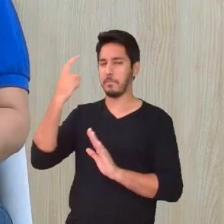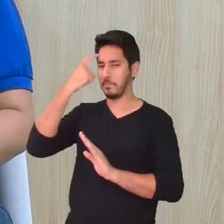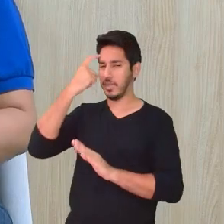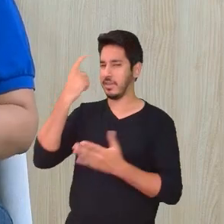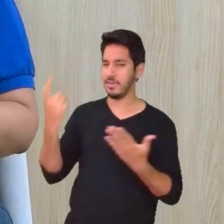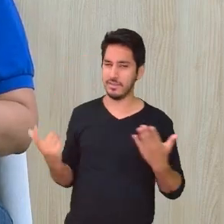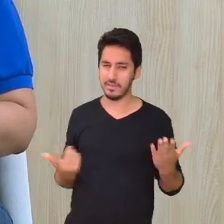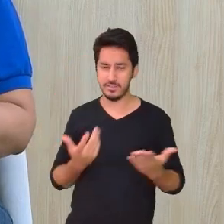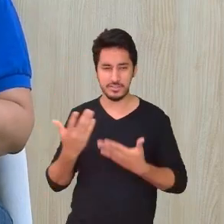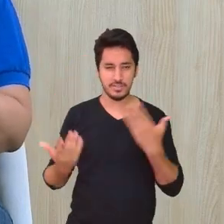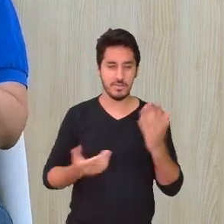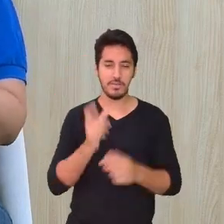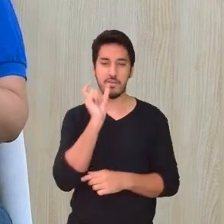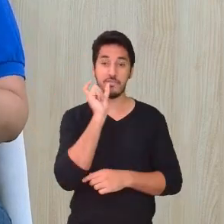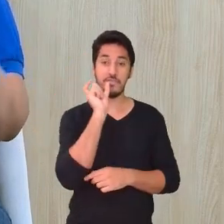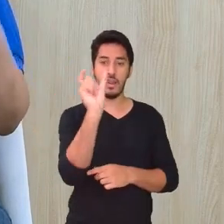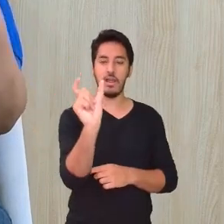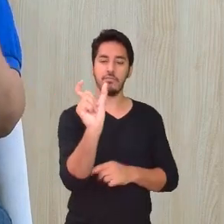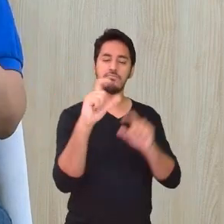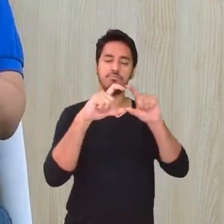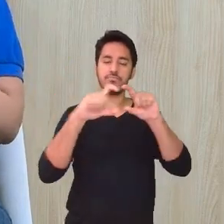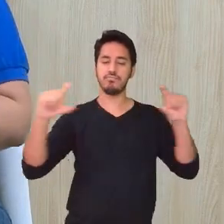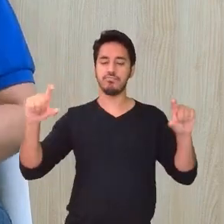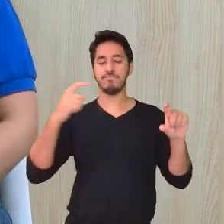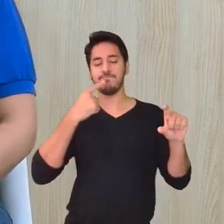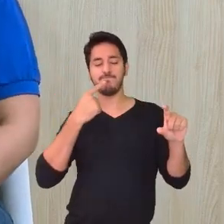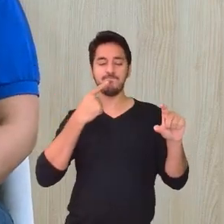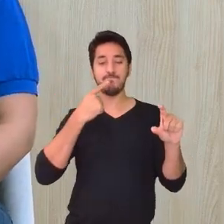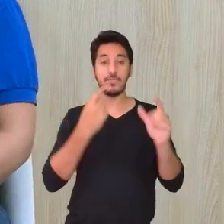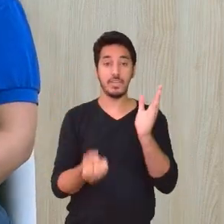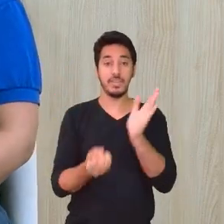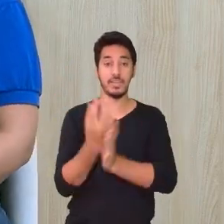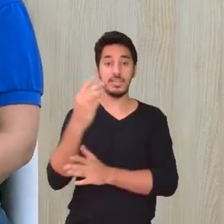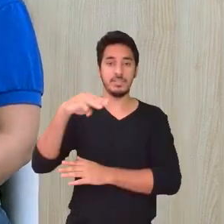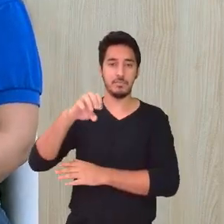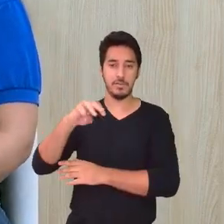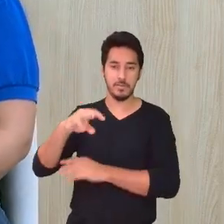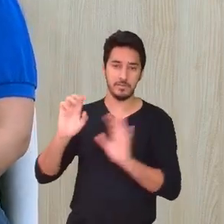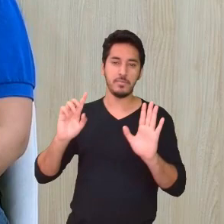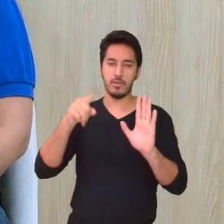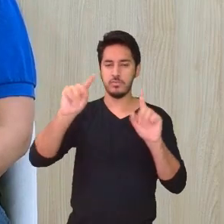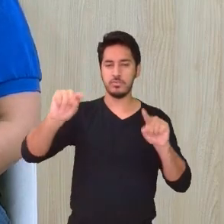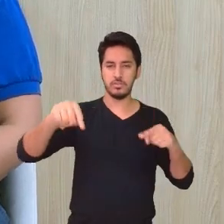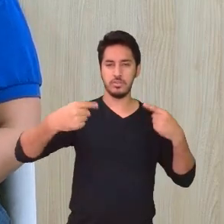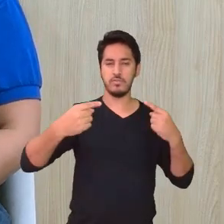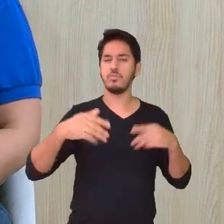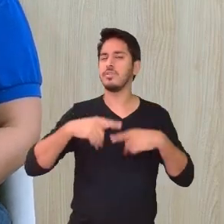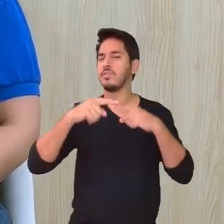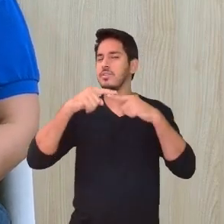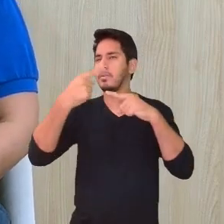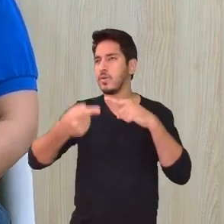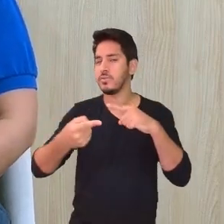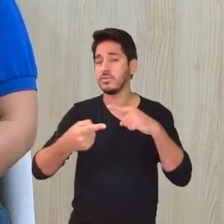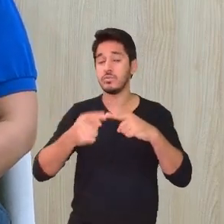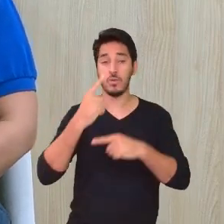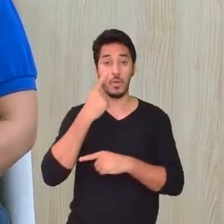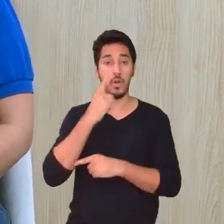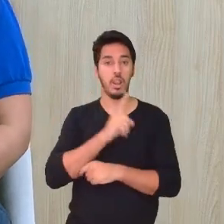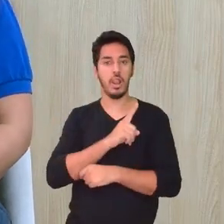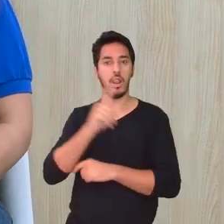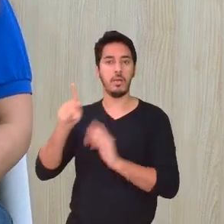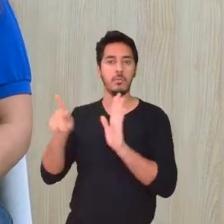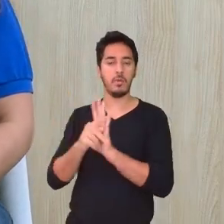alguma frase cômica, né? E vai fazer o seu meme. Esse é o desafio. E depois faz o quê? Sobe para onde? Sobe lá para a